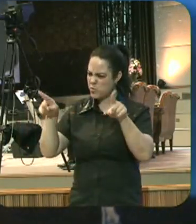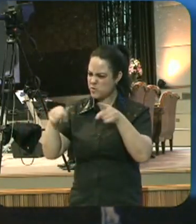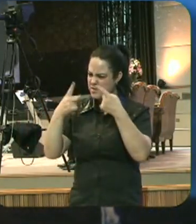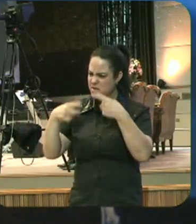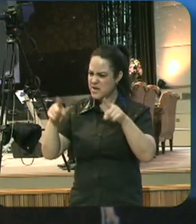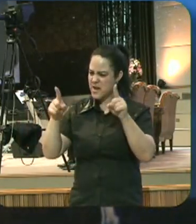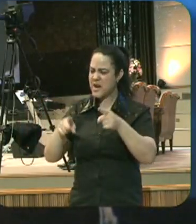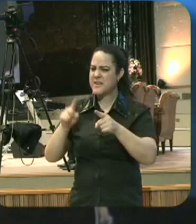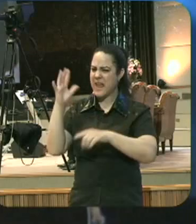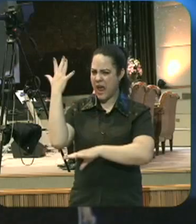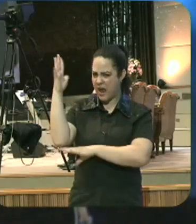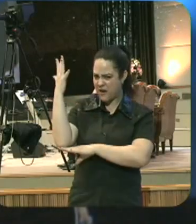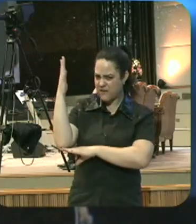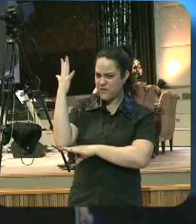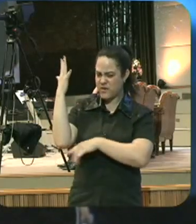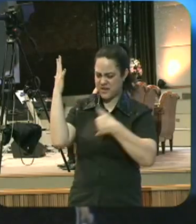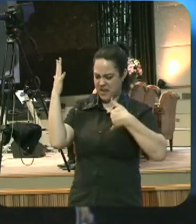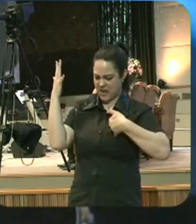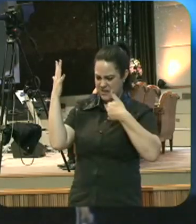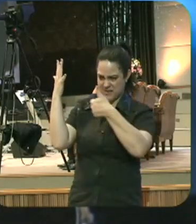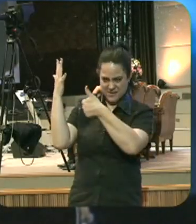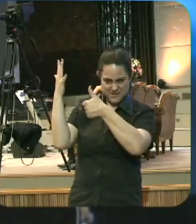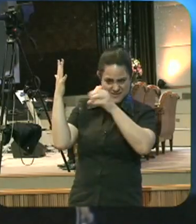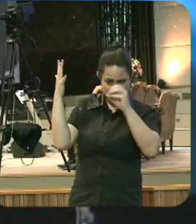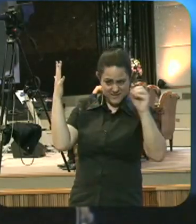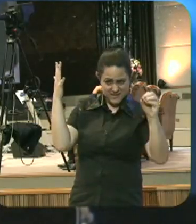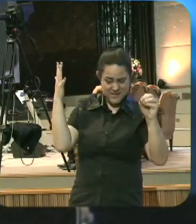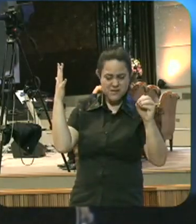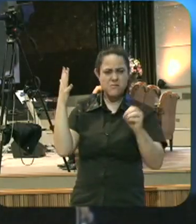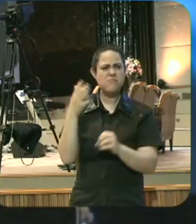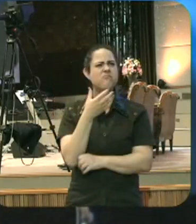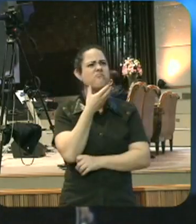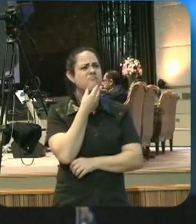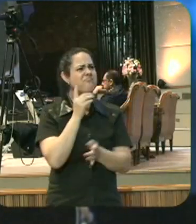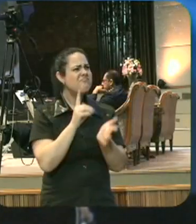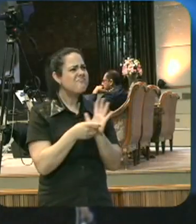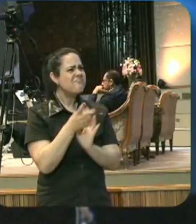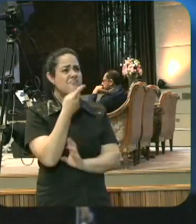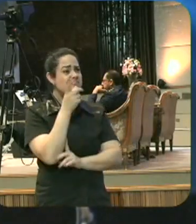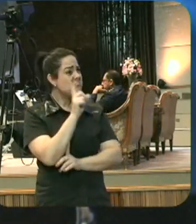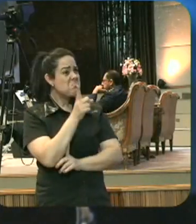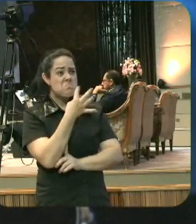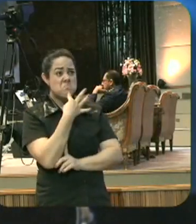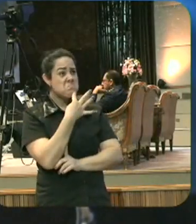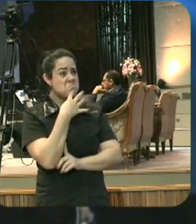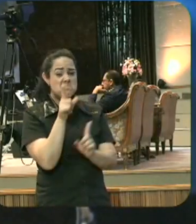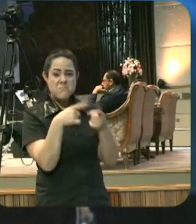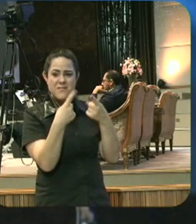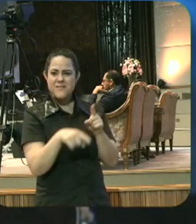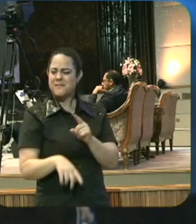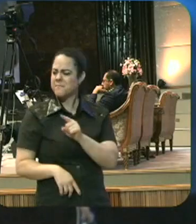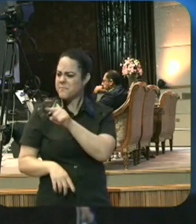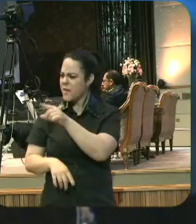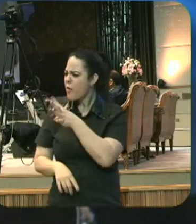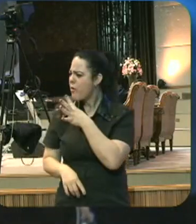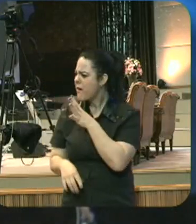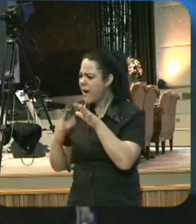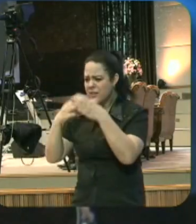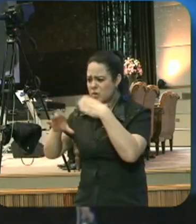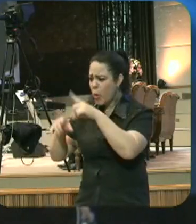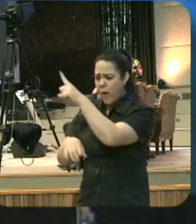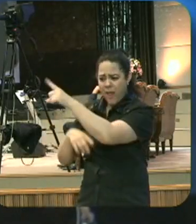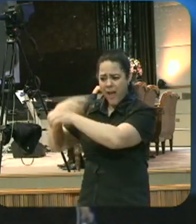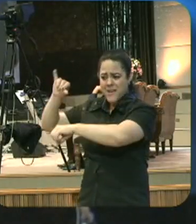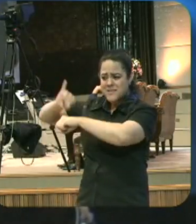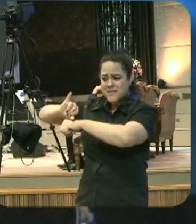música da árvore de 100 anos? Ele disse: não. Mas você cantou lá no centro